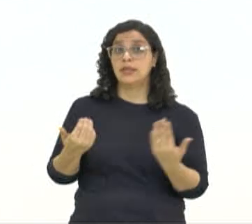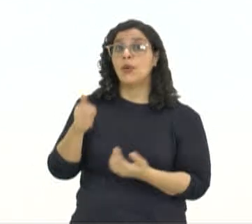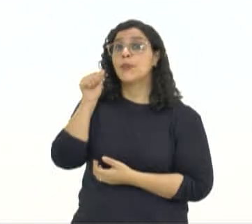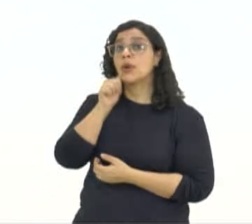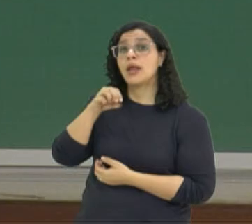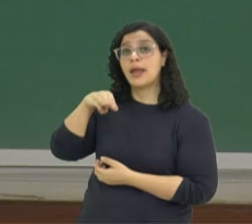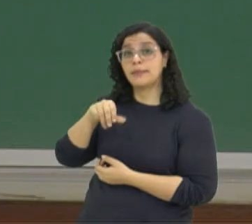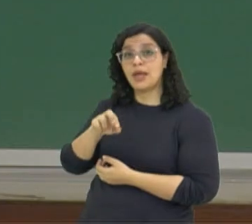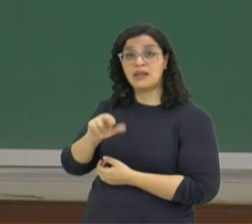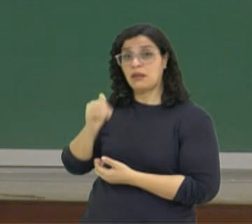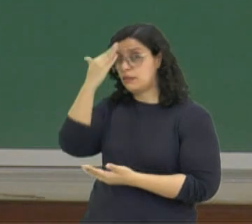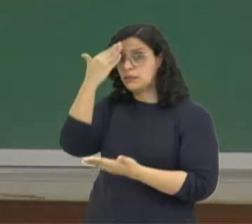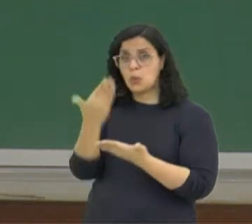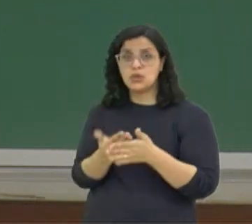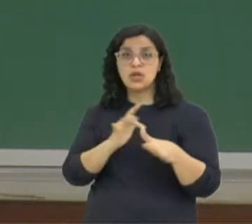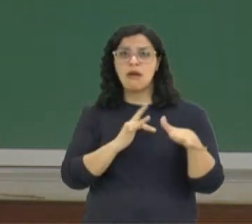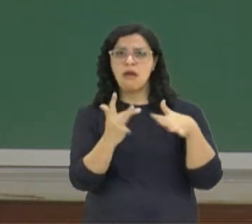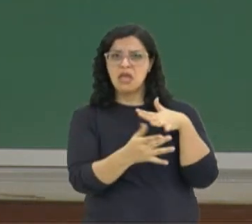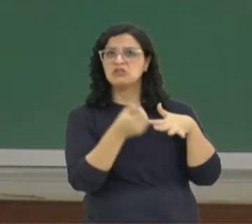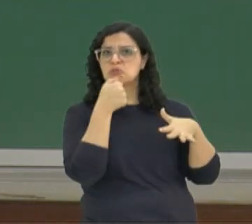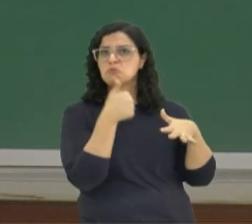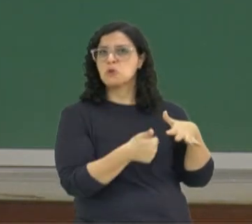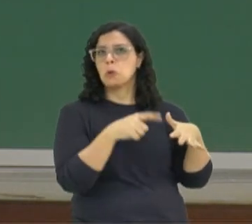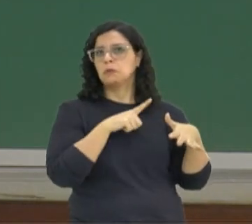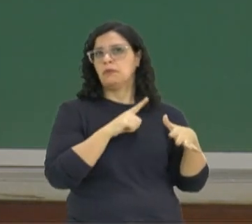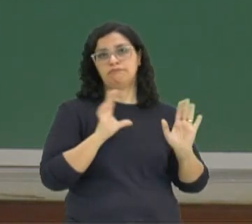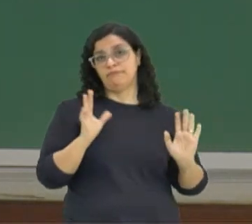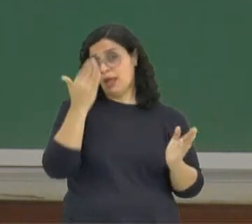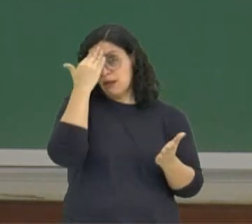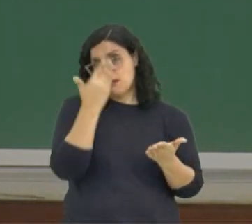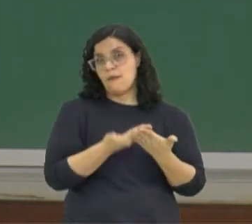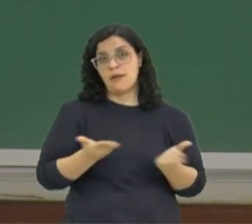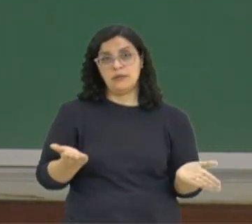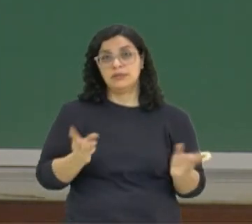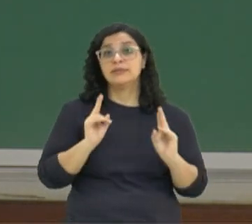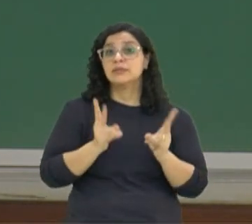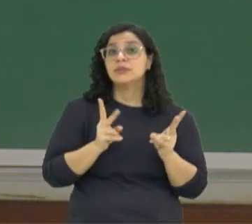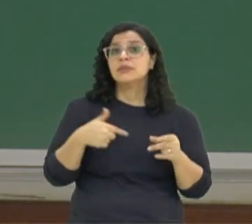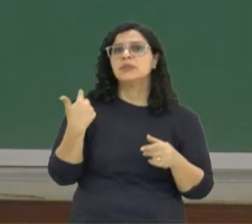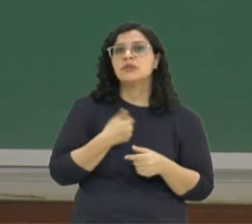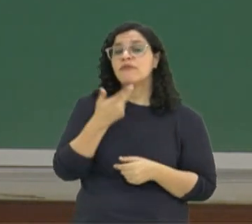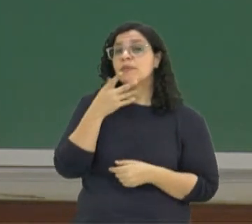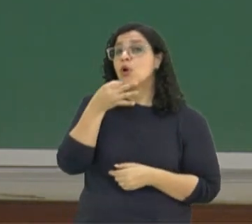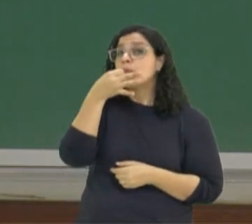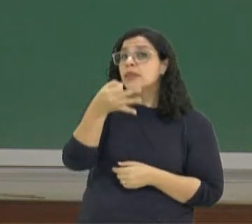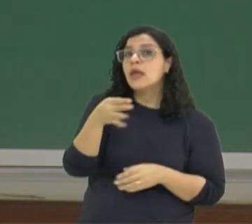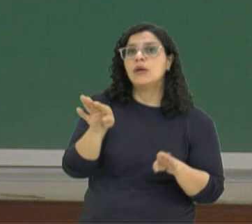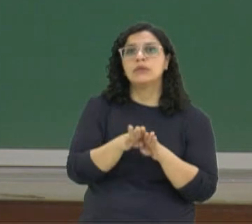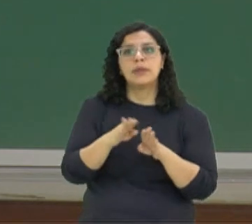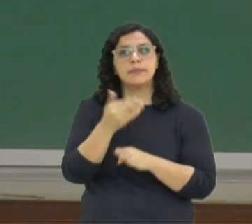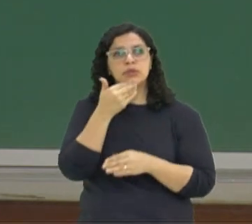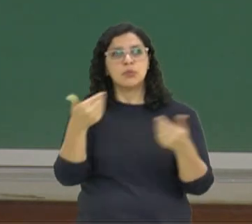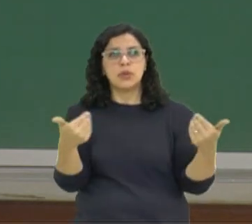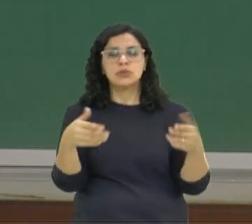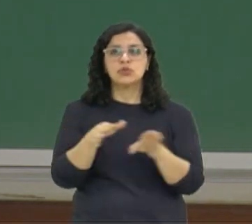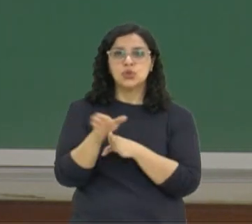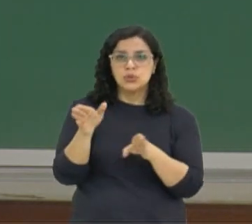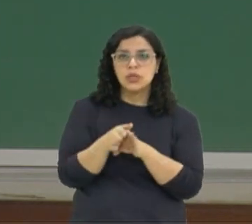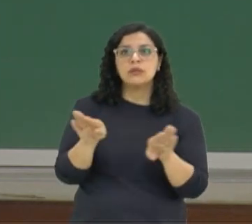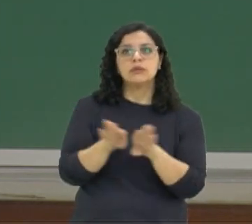a Maria não acredita que as redes sejam boas. Sempre quando vamos dar sugerências, pedidos,